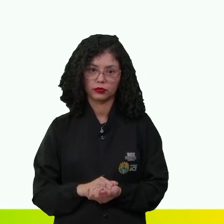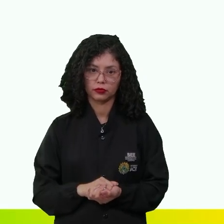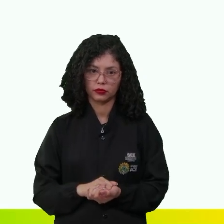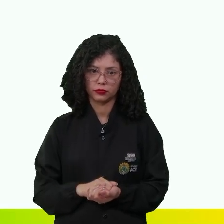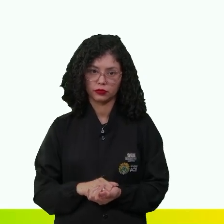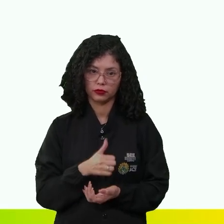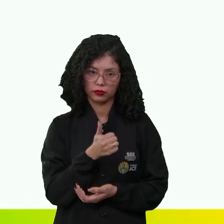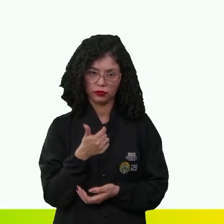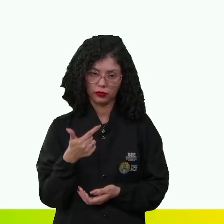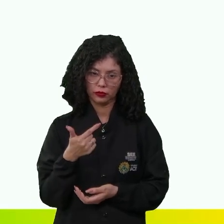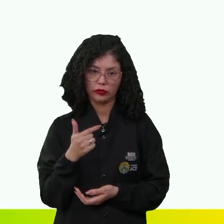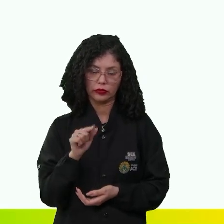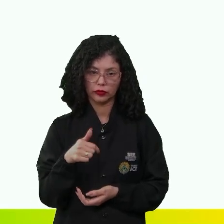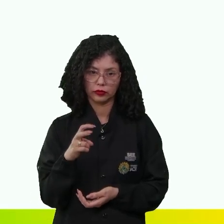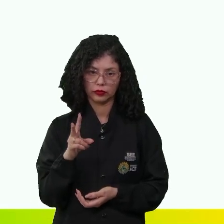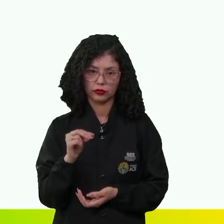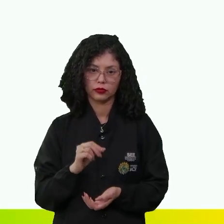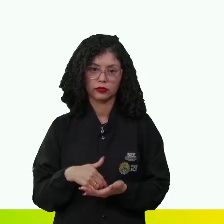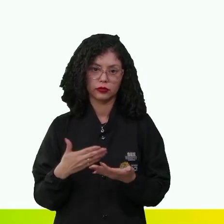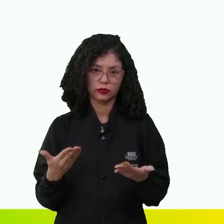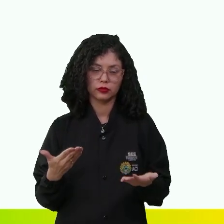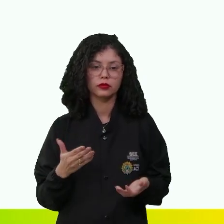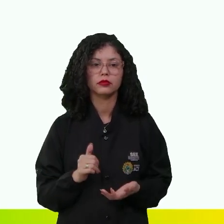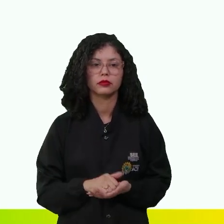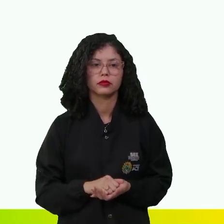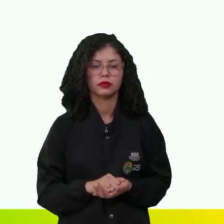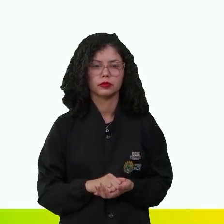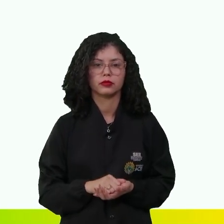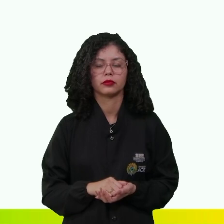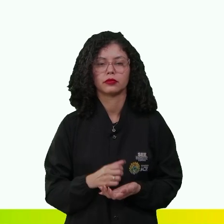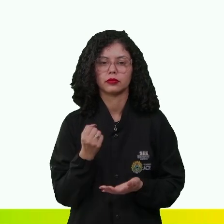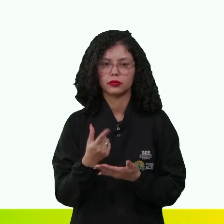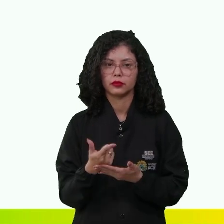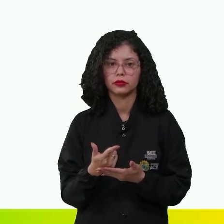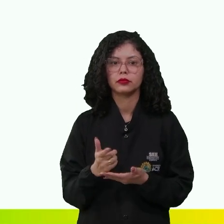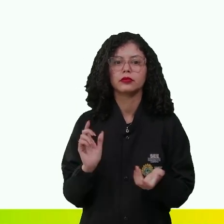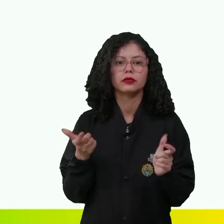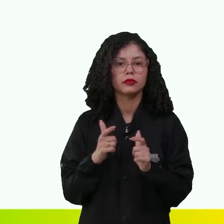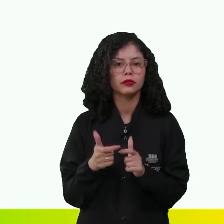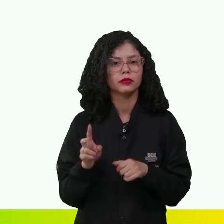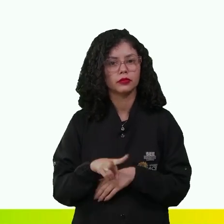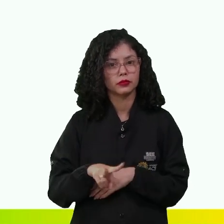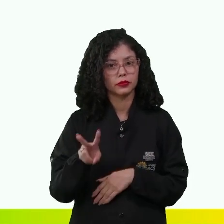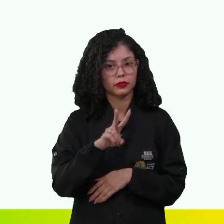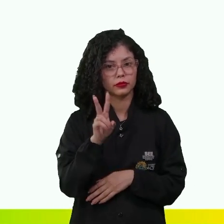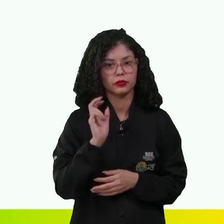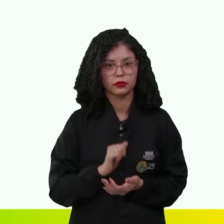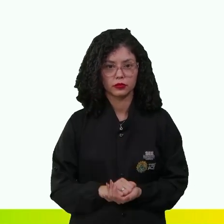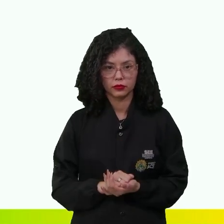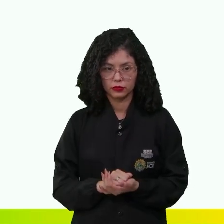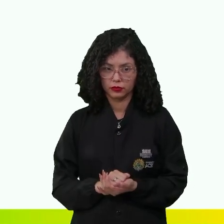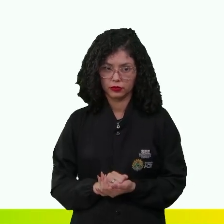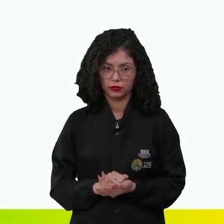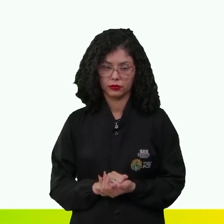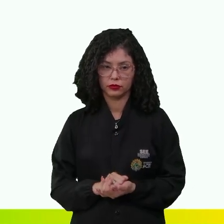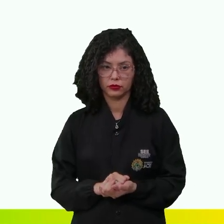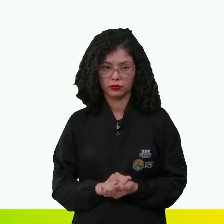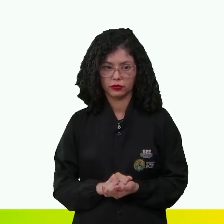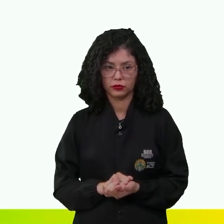R$ 12,50. Então, ela vai pagar o menor preço se